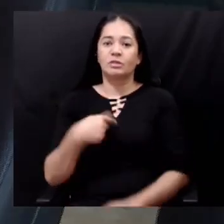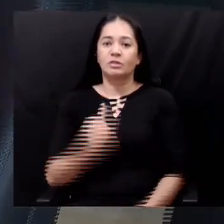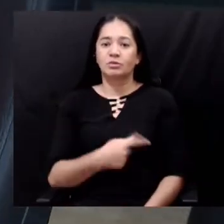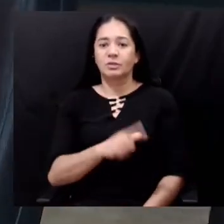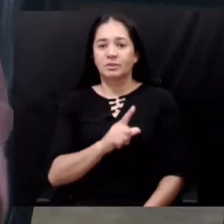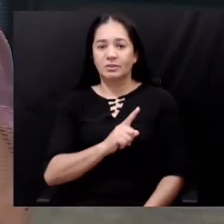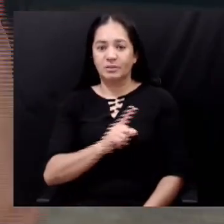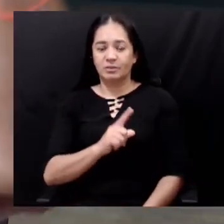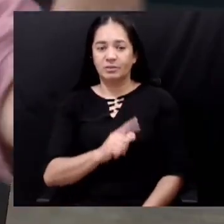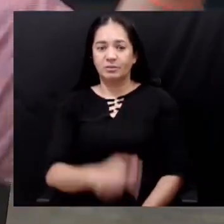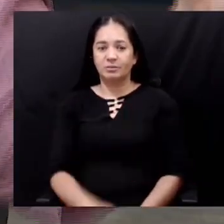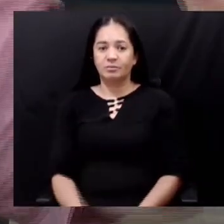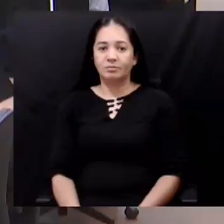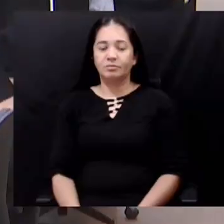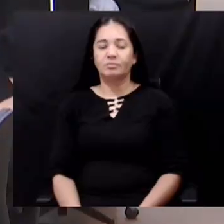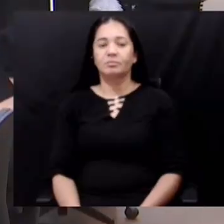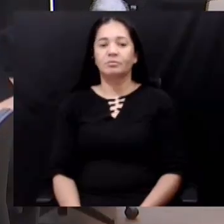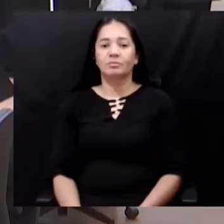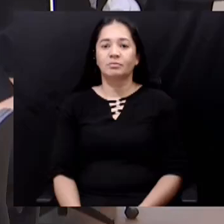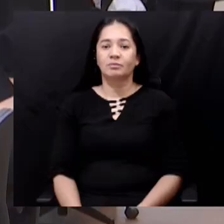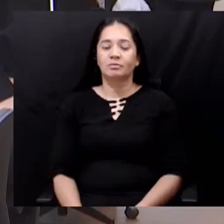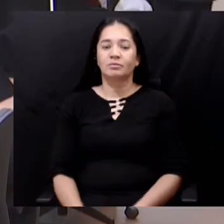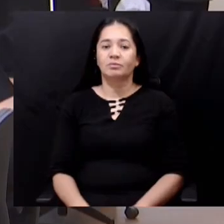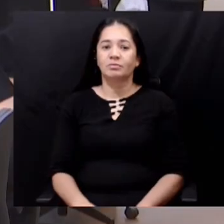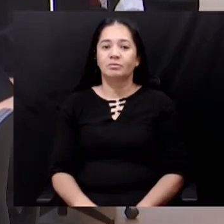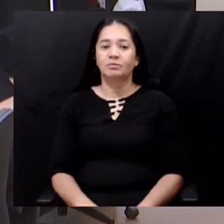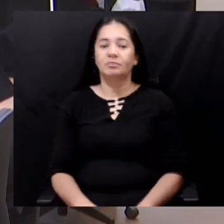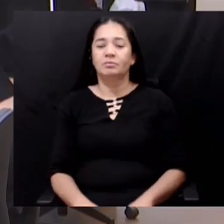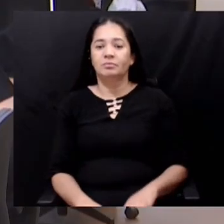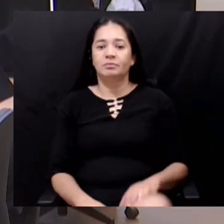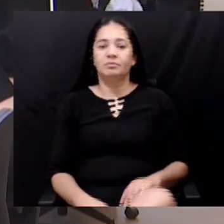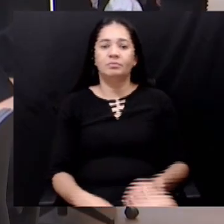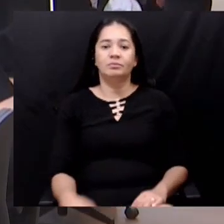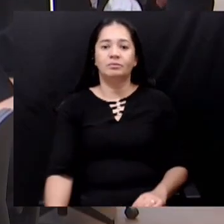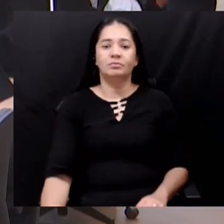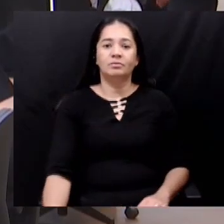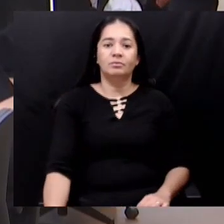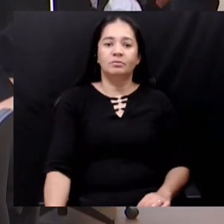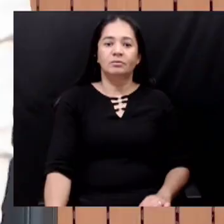bom conversar também com quem está na caminhada,